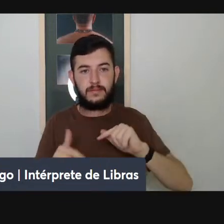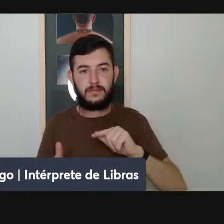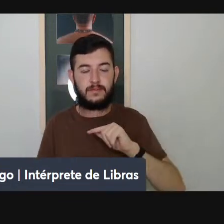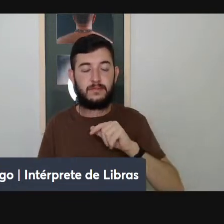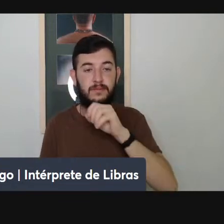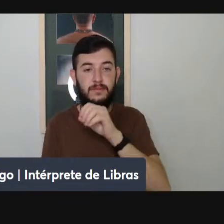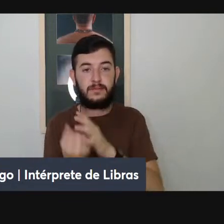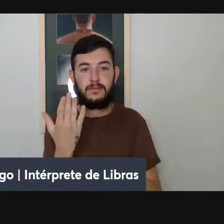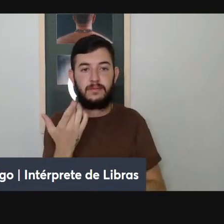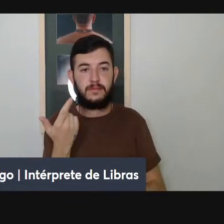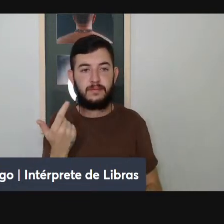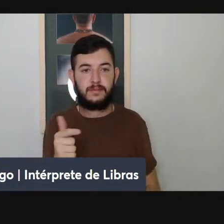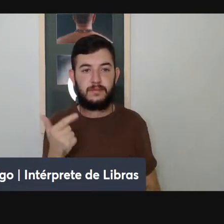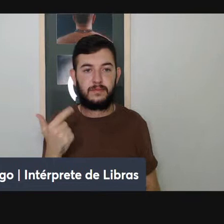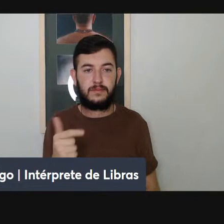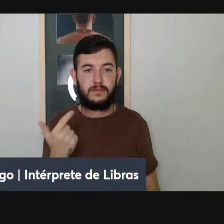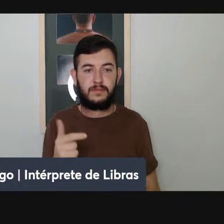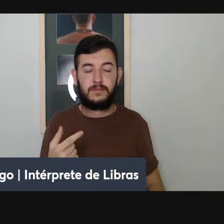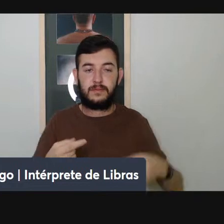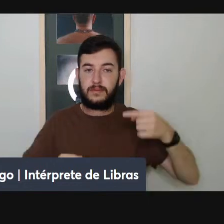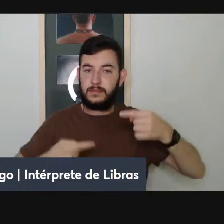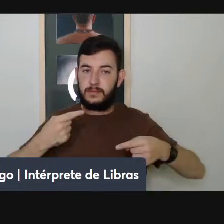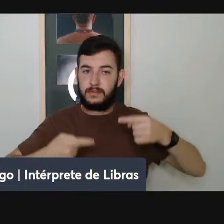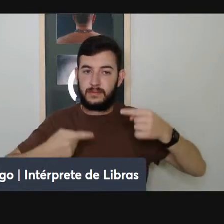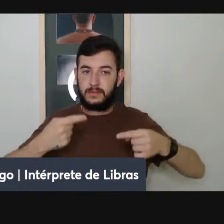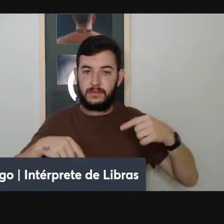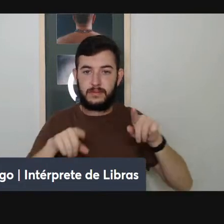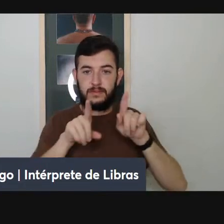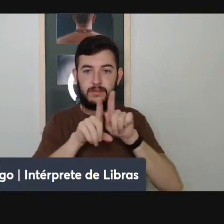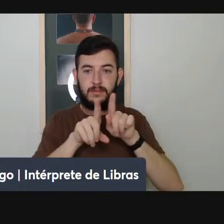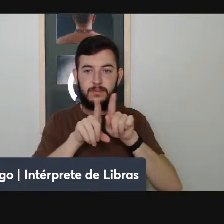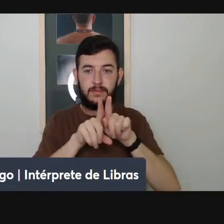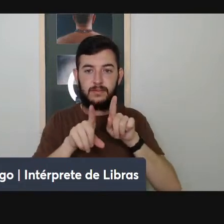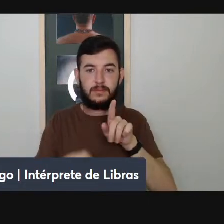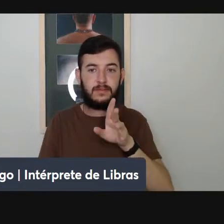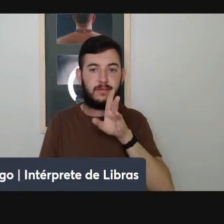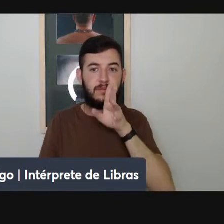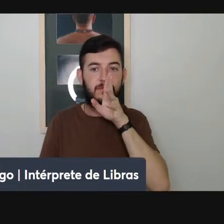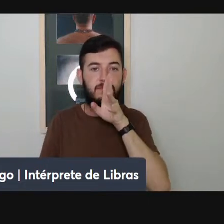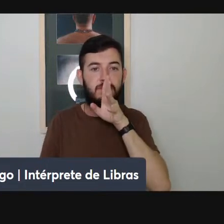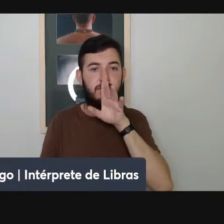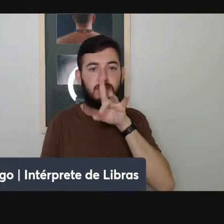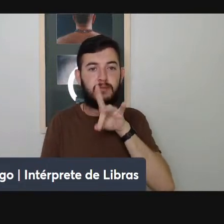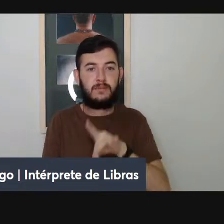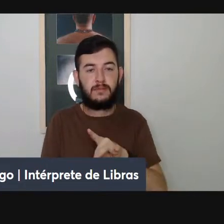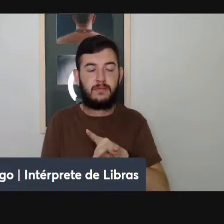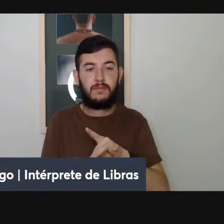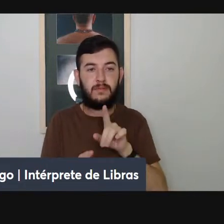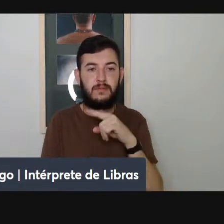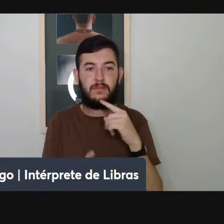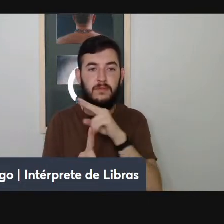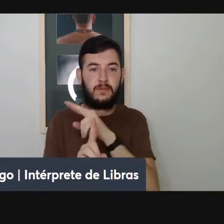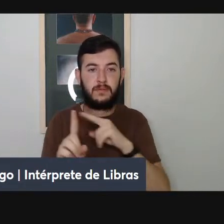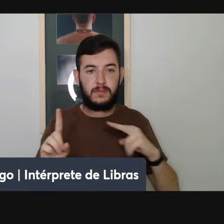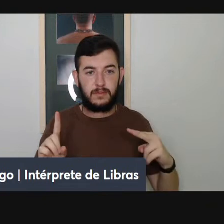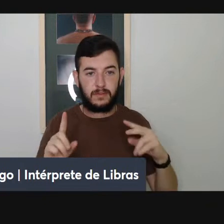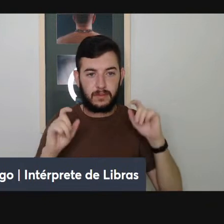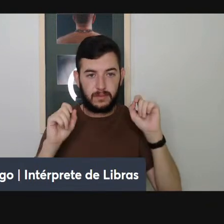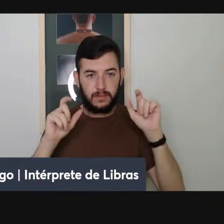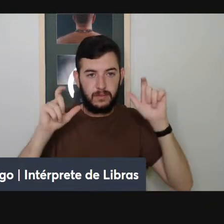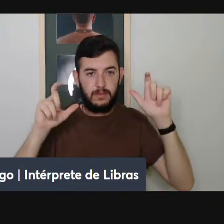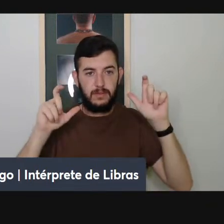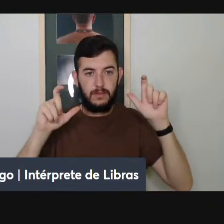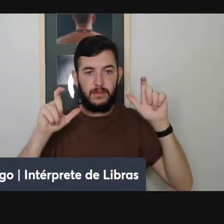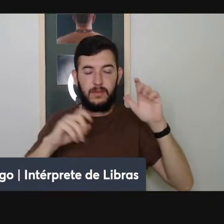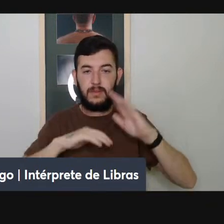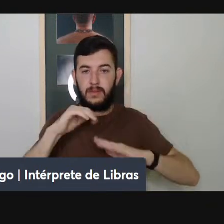Então, esse debate e conhecer a partir de olhar atento de especialistas, eu acho